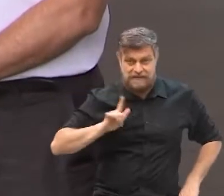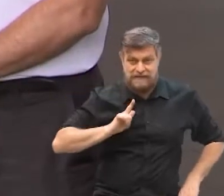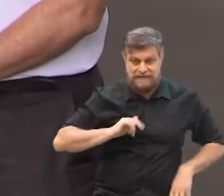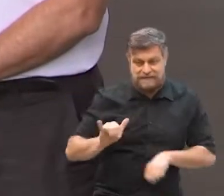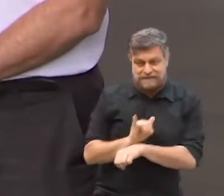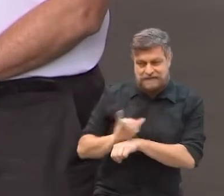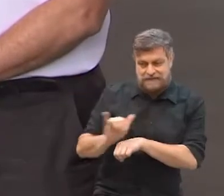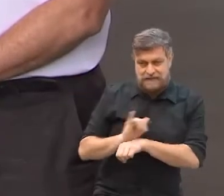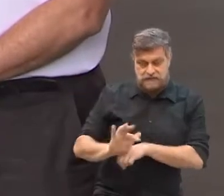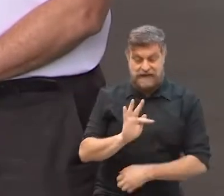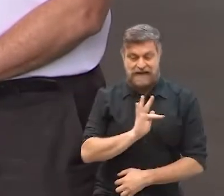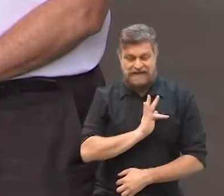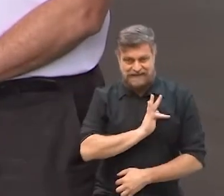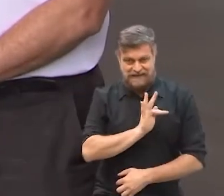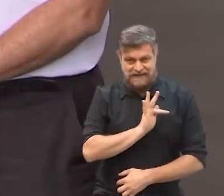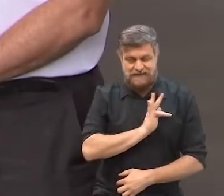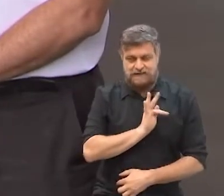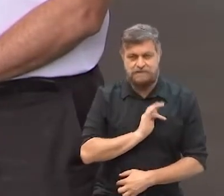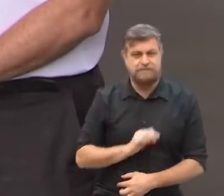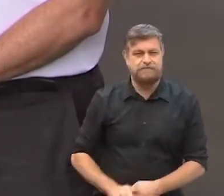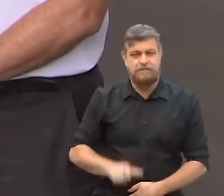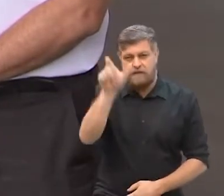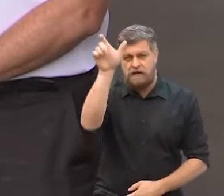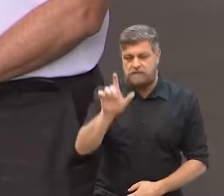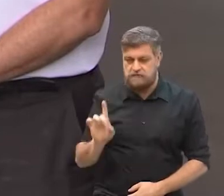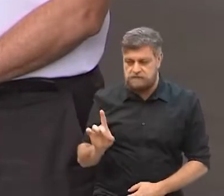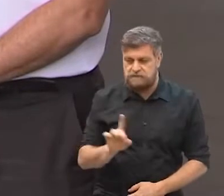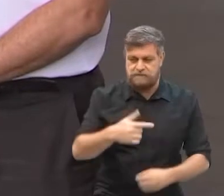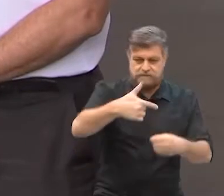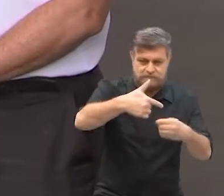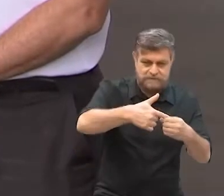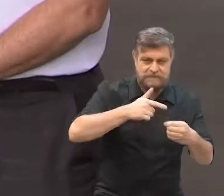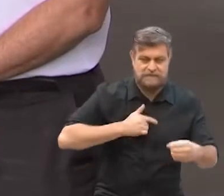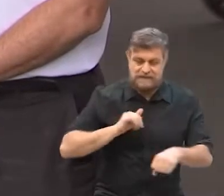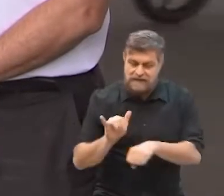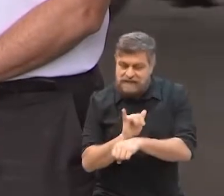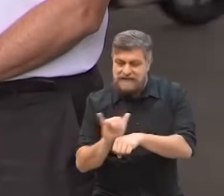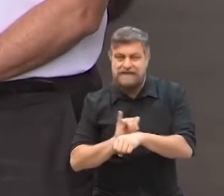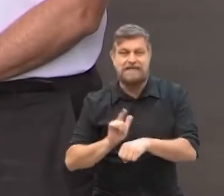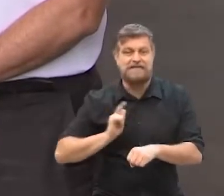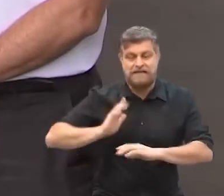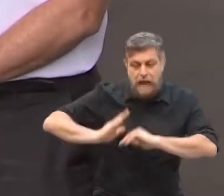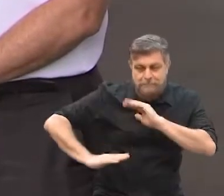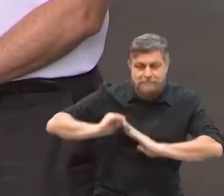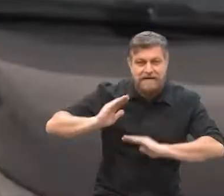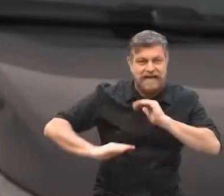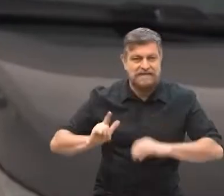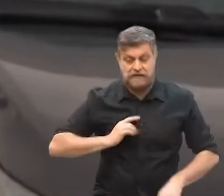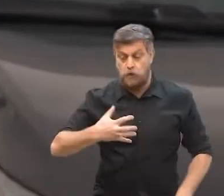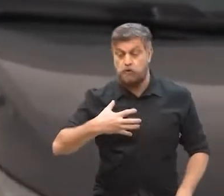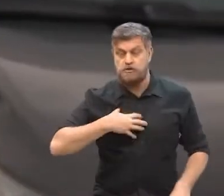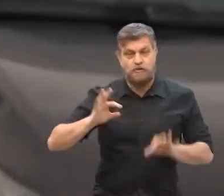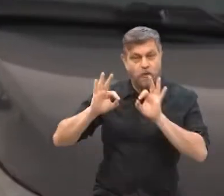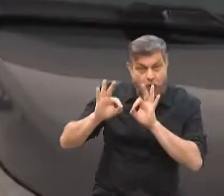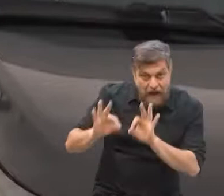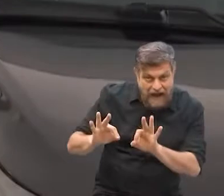né? Quando o pessoal vai para colocar a gasolina, tem a mangueira, imagino que tem um jeito certo de